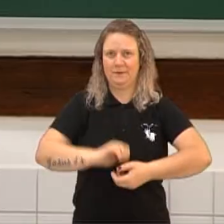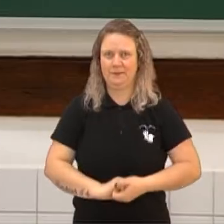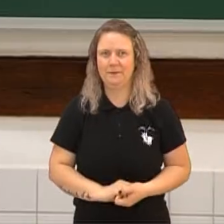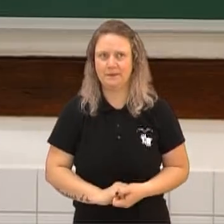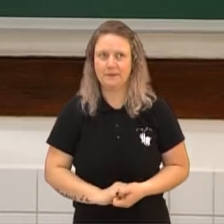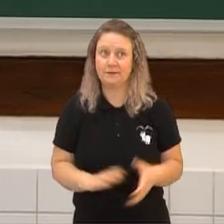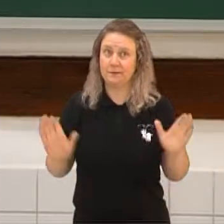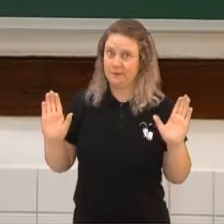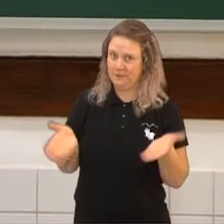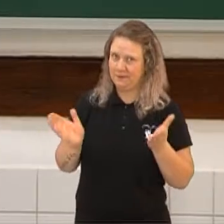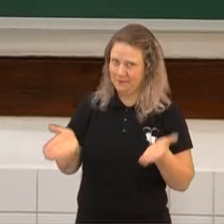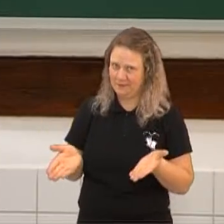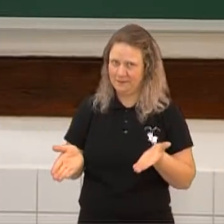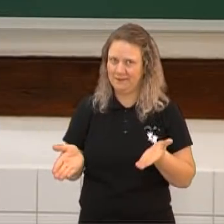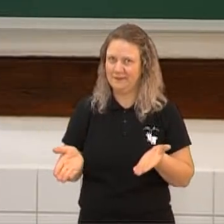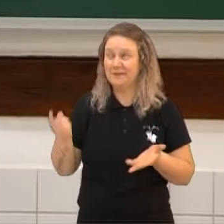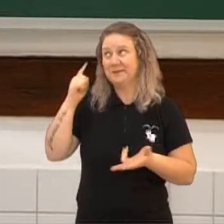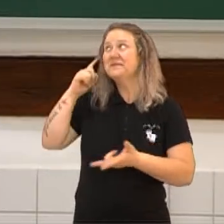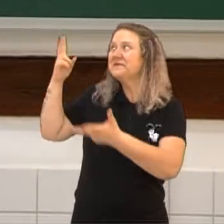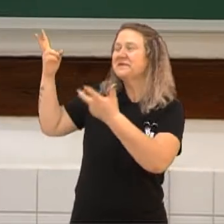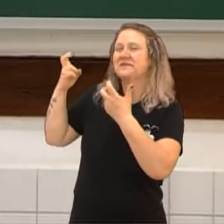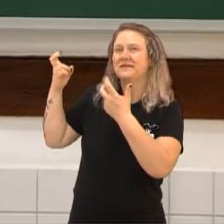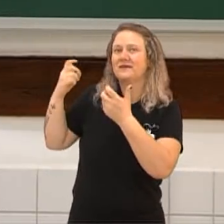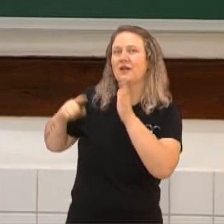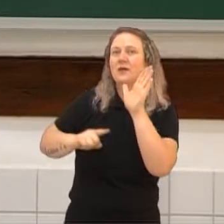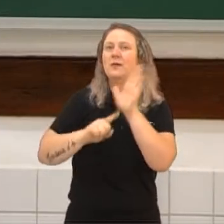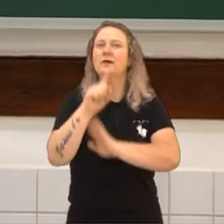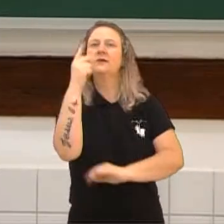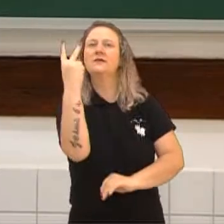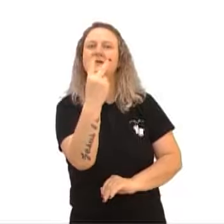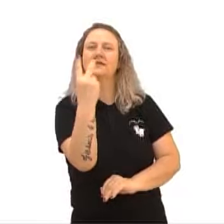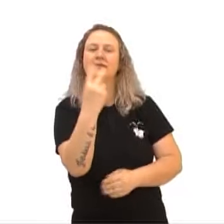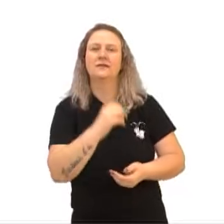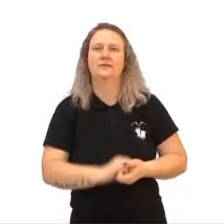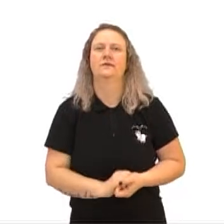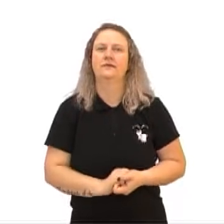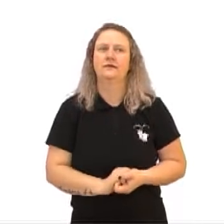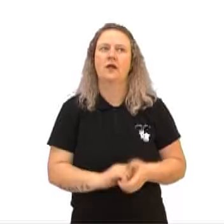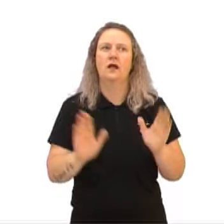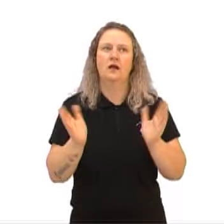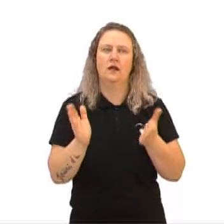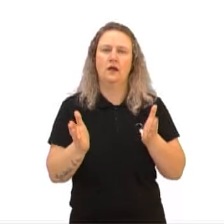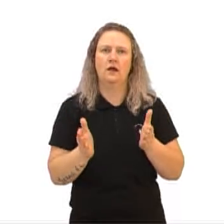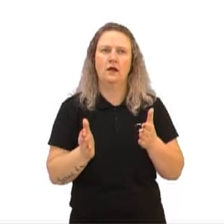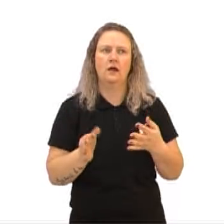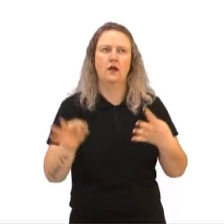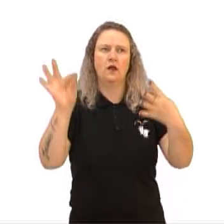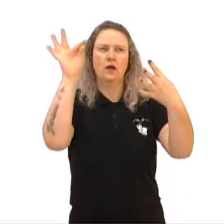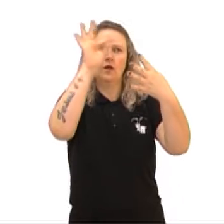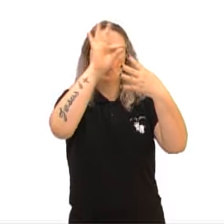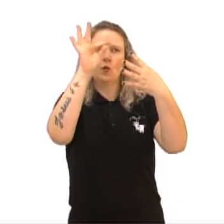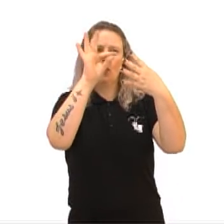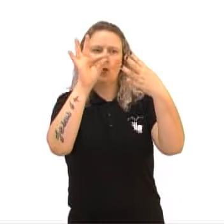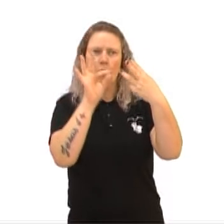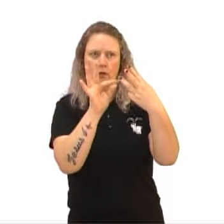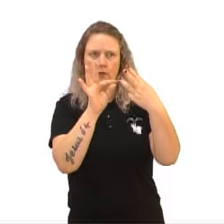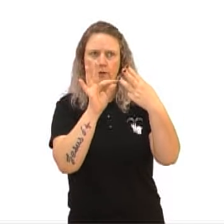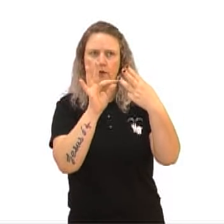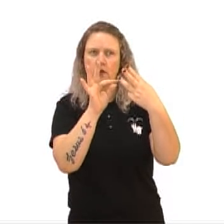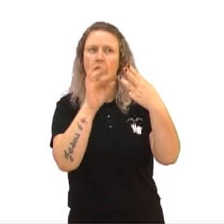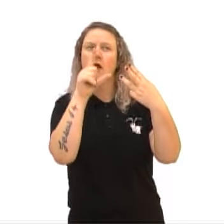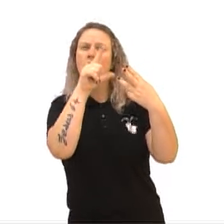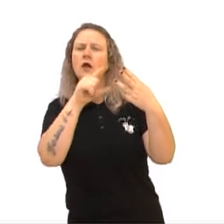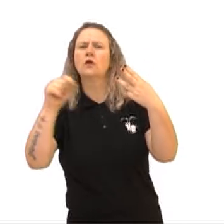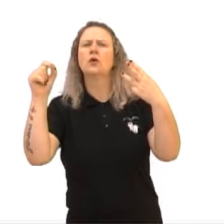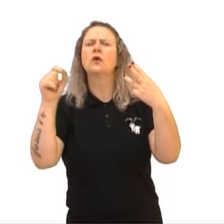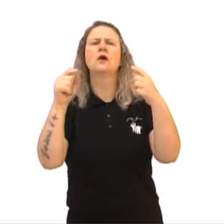Então, agora, vou deixar aqui para vocês o segundo quiz. Assinale a alternativa que tem a definição correta sobre